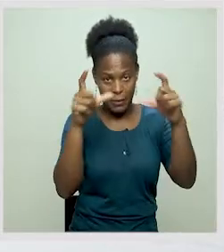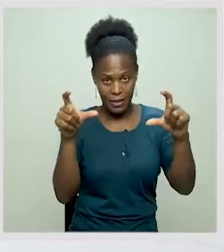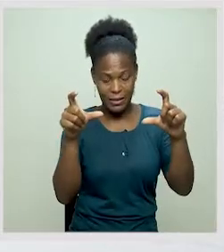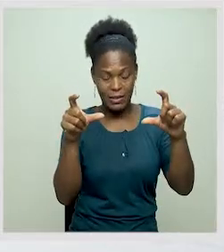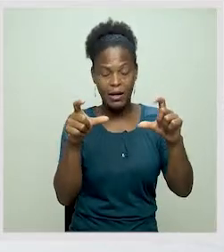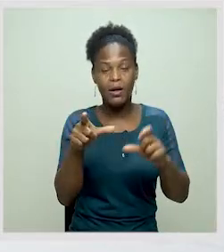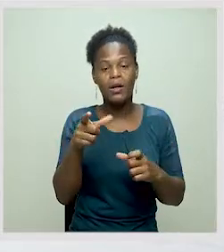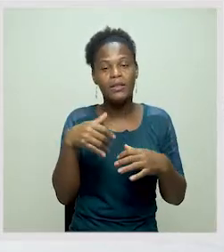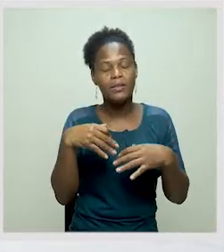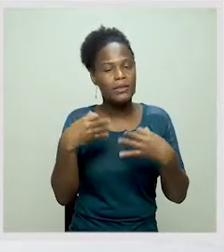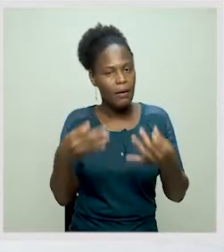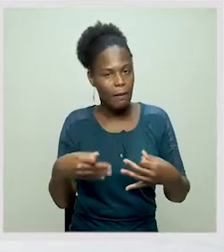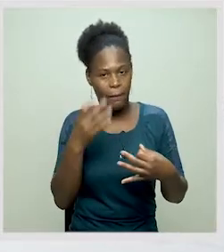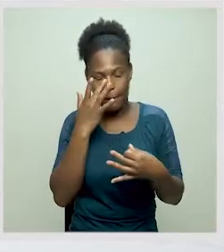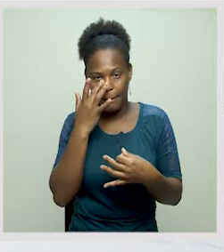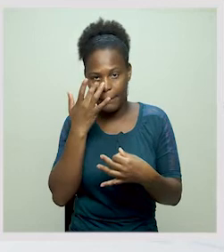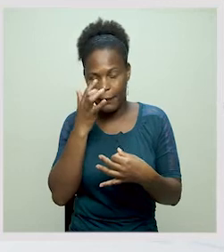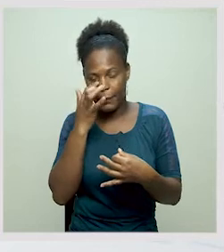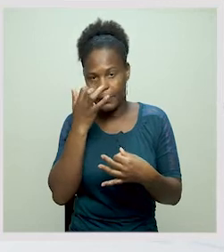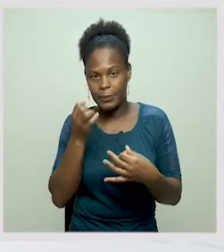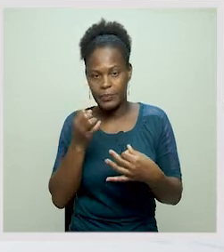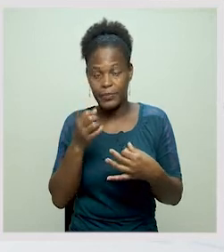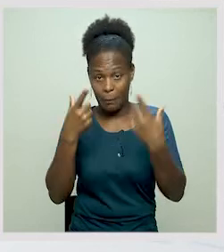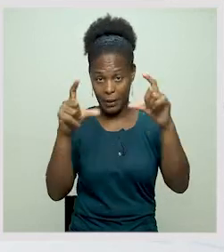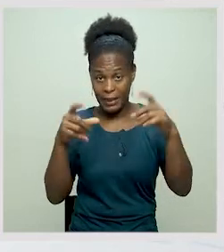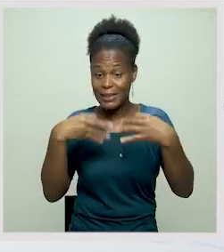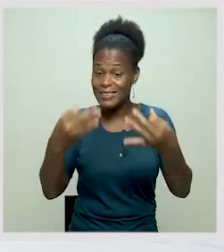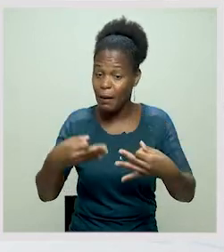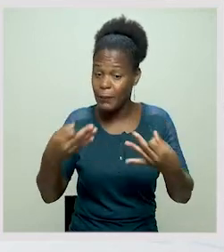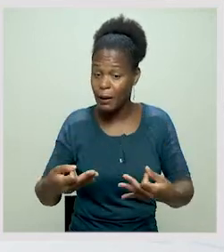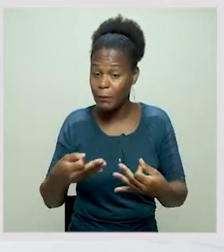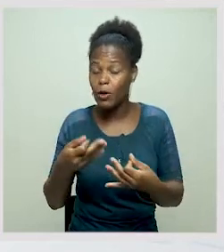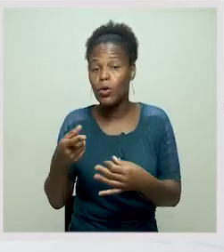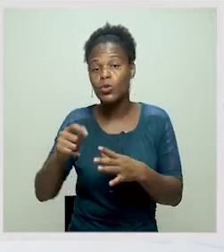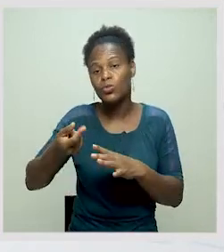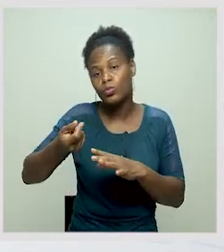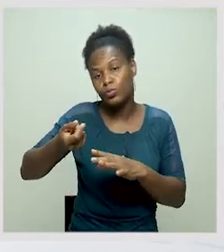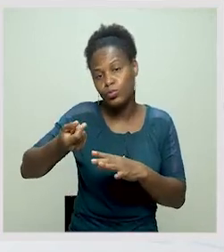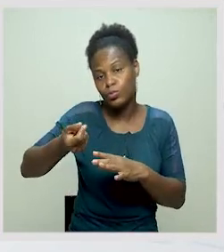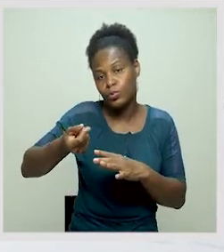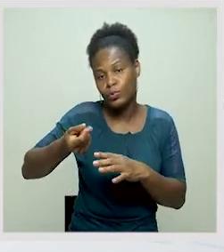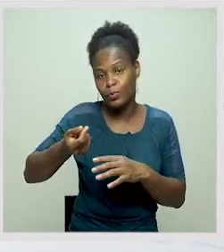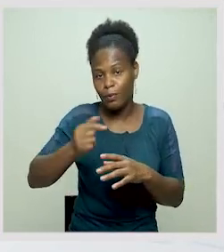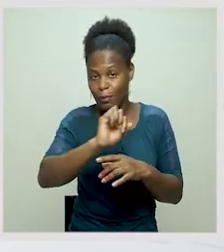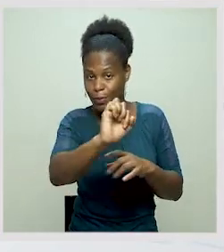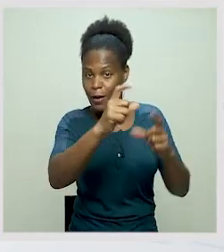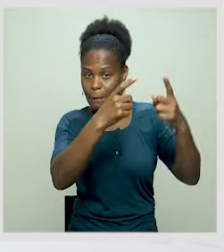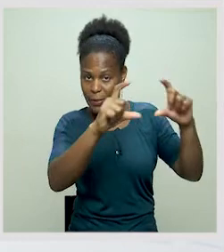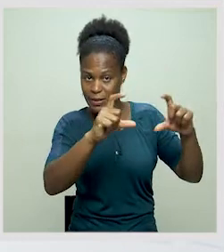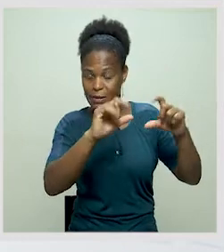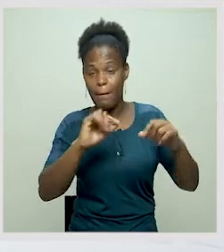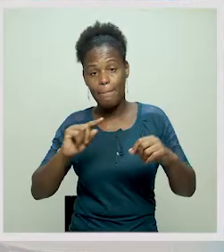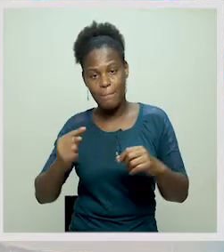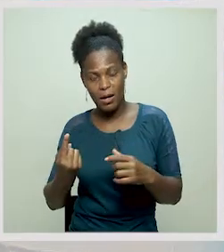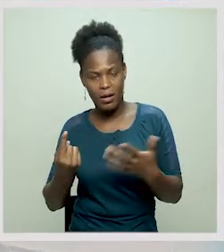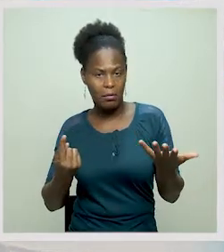empresas usam sempre os meios deles, ou seja, os recursos financeiros da empresa para